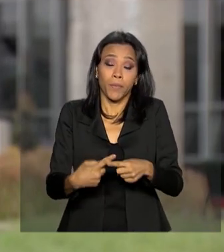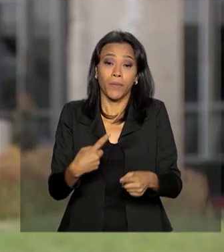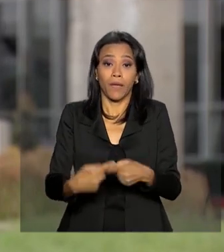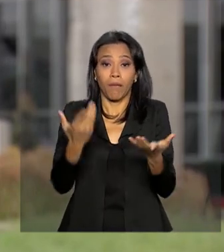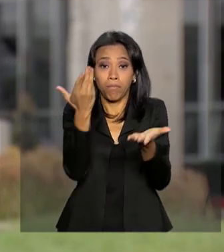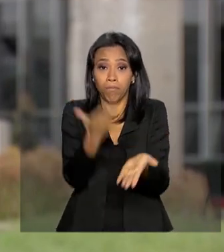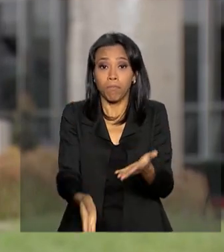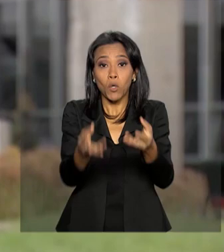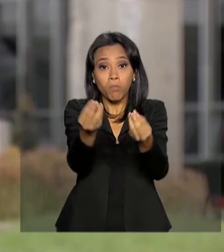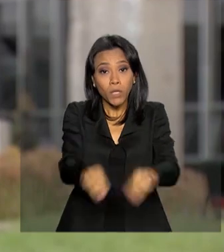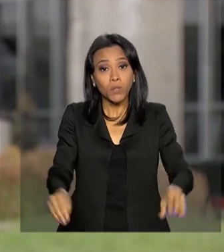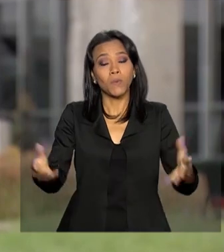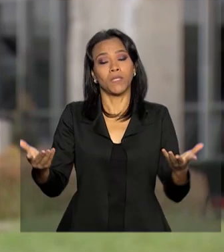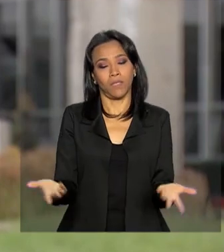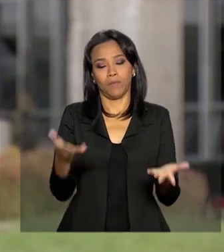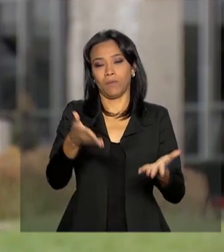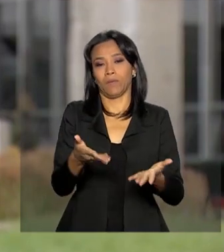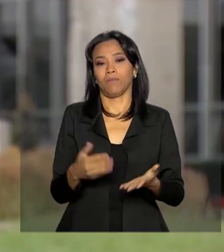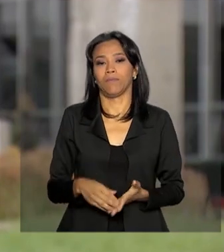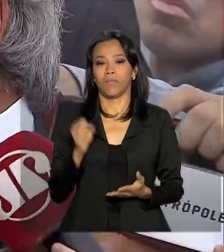ao longo dos anos. Veja.